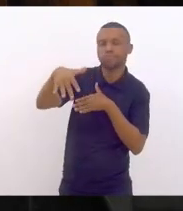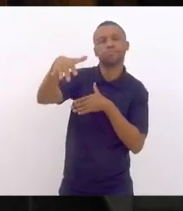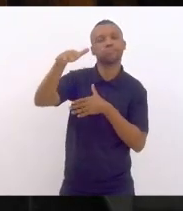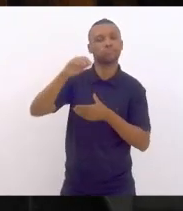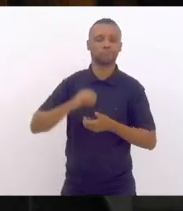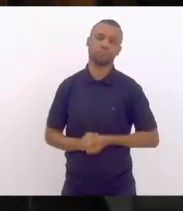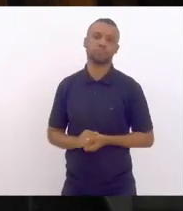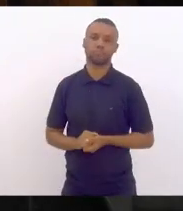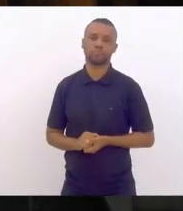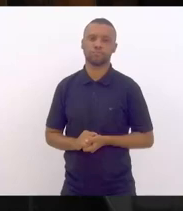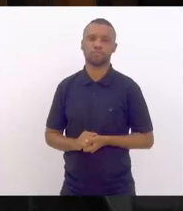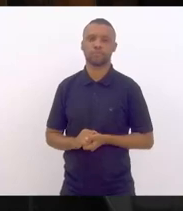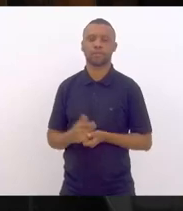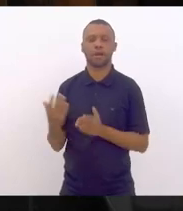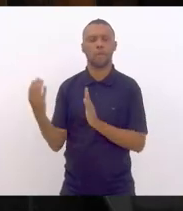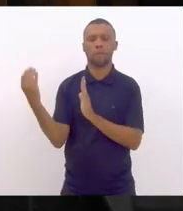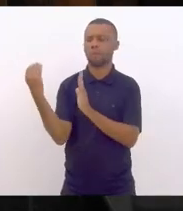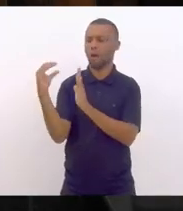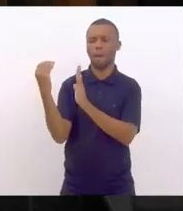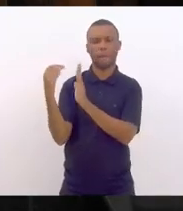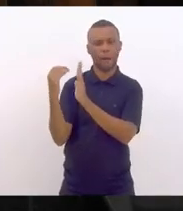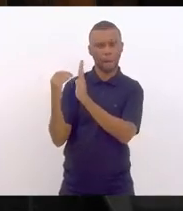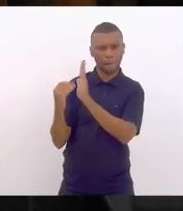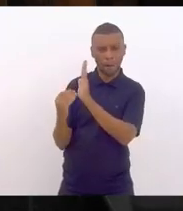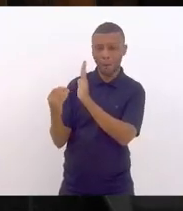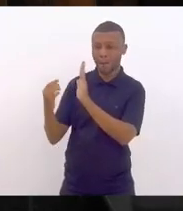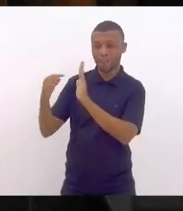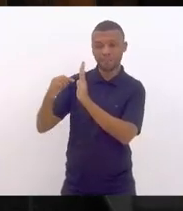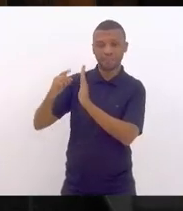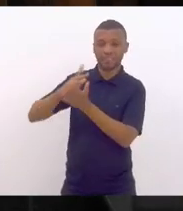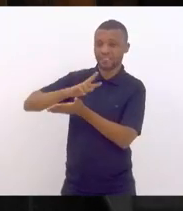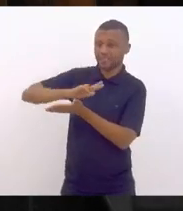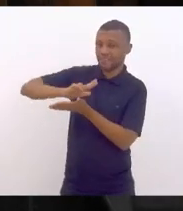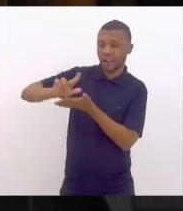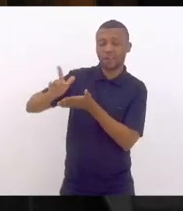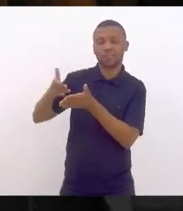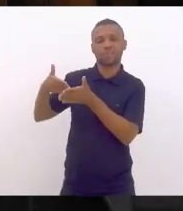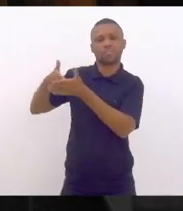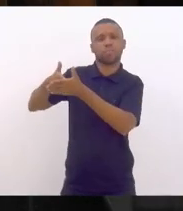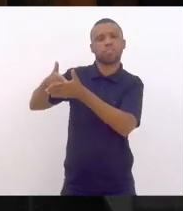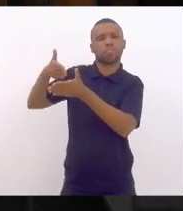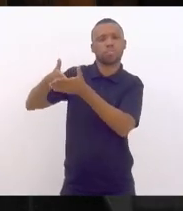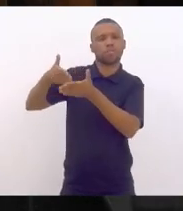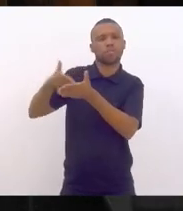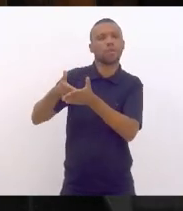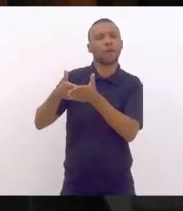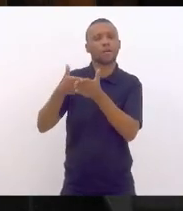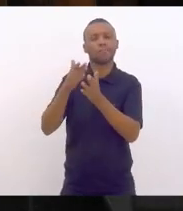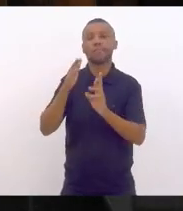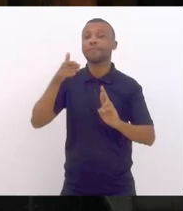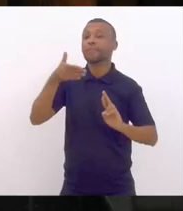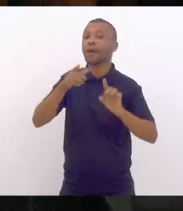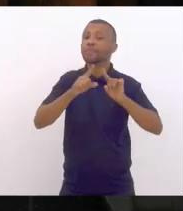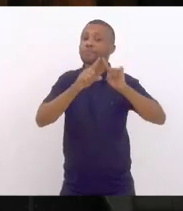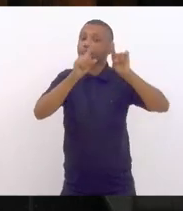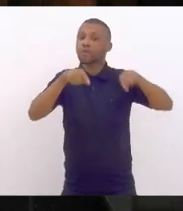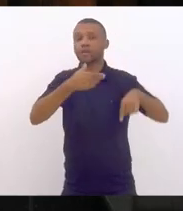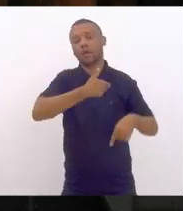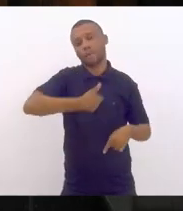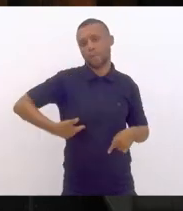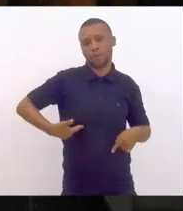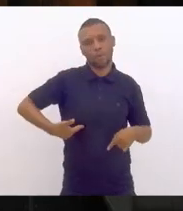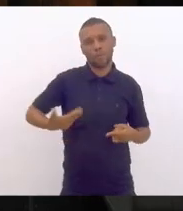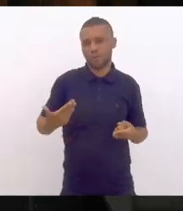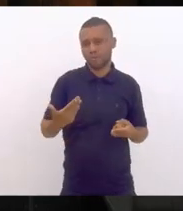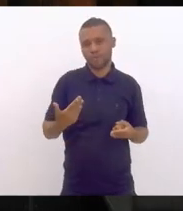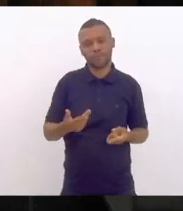botou uma série de limitações em relação ao funcionário público e uma dessas limitações foi